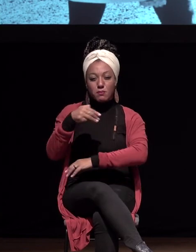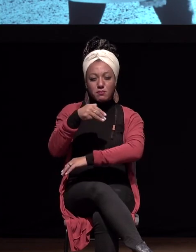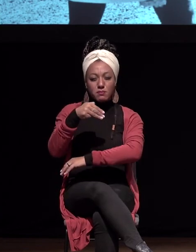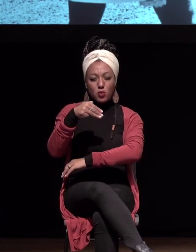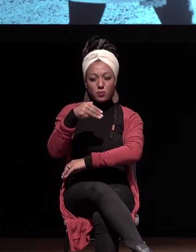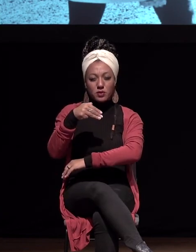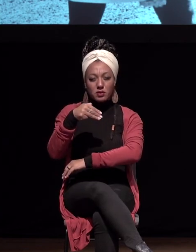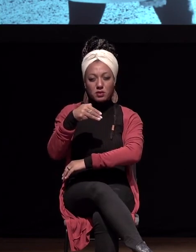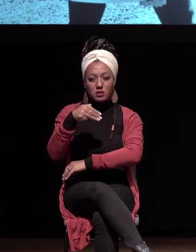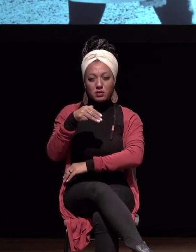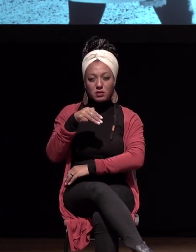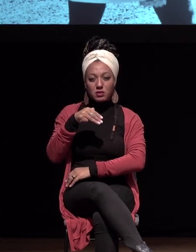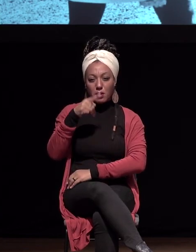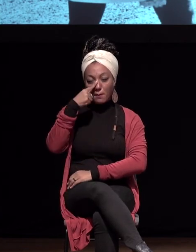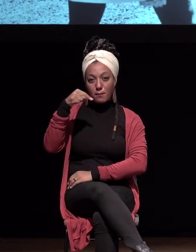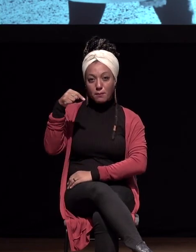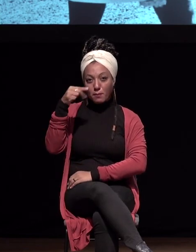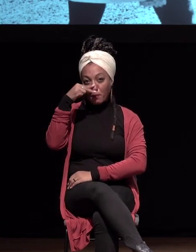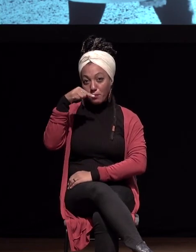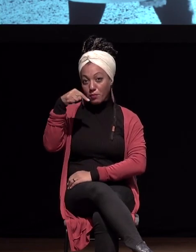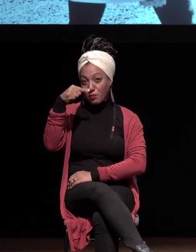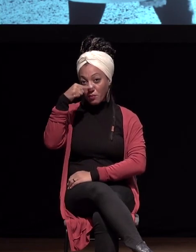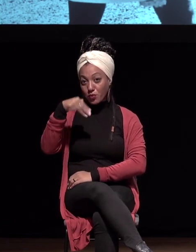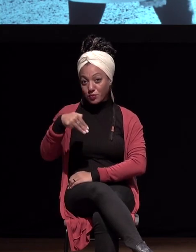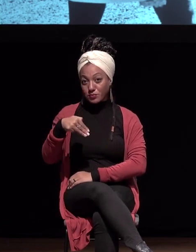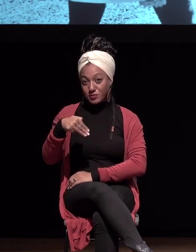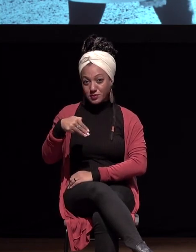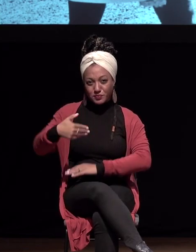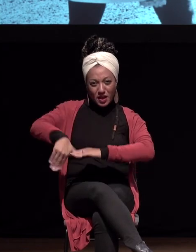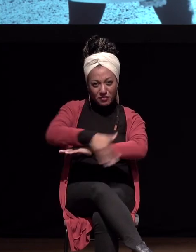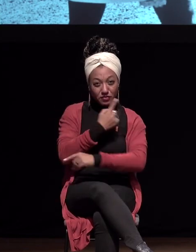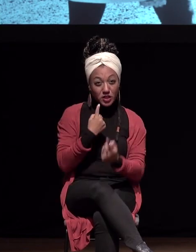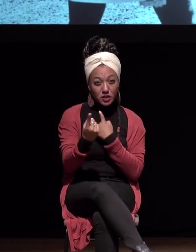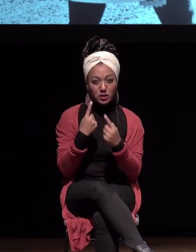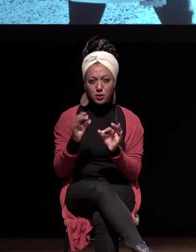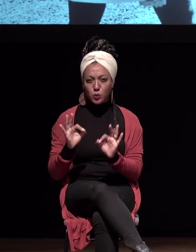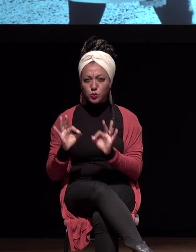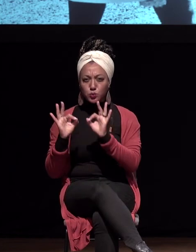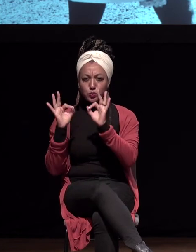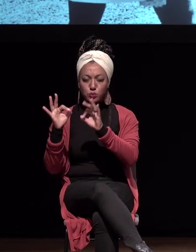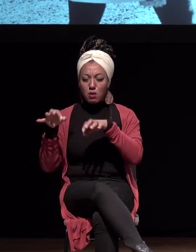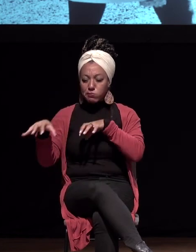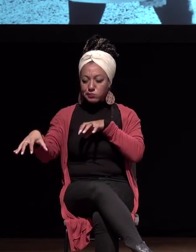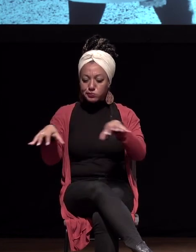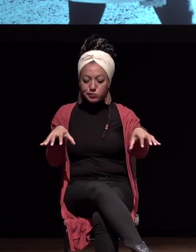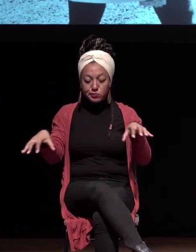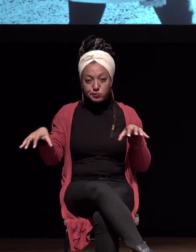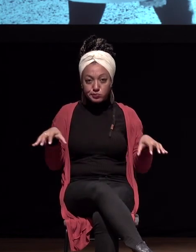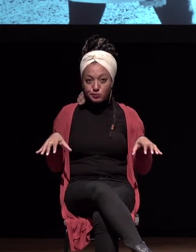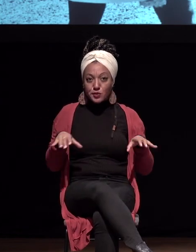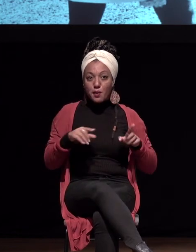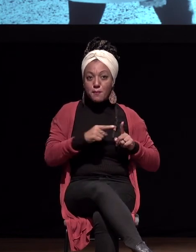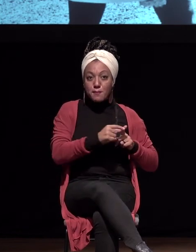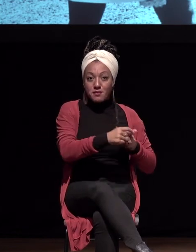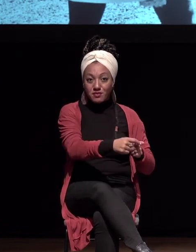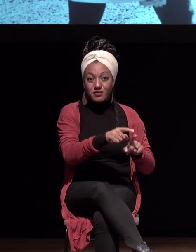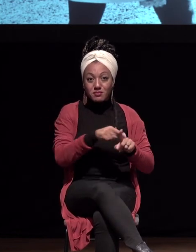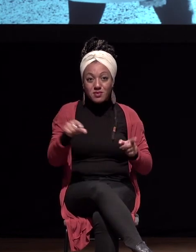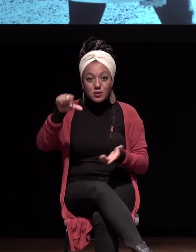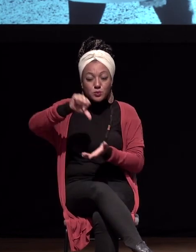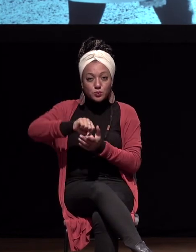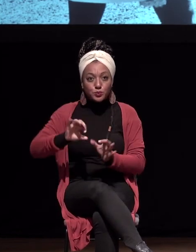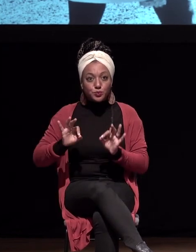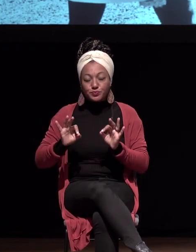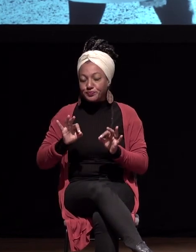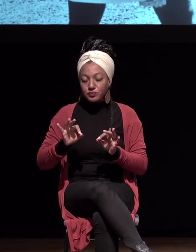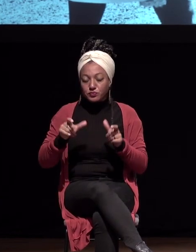e a Avenida das Belezas, Parque Regina, Jardim Ingá. E aí, quando eu